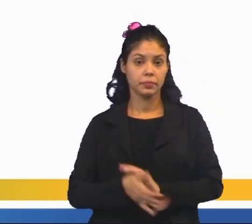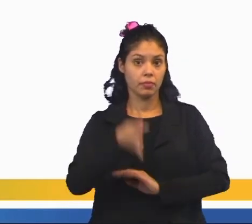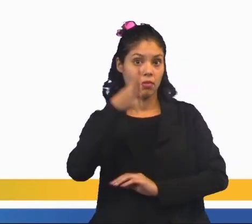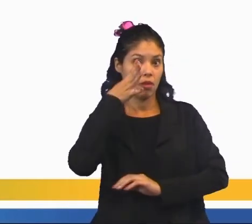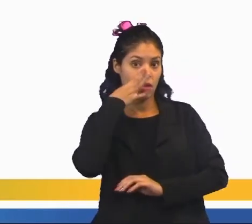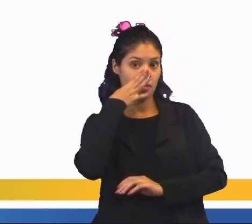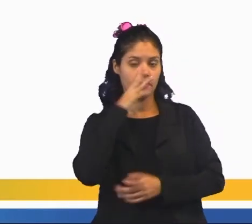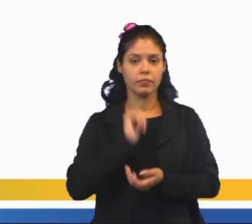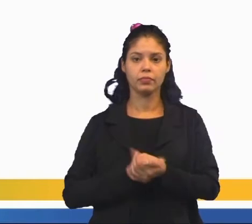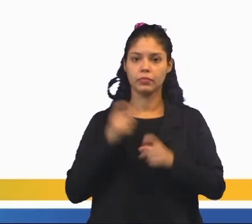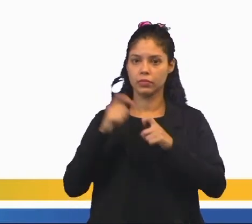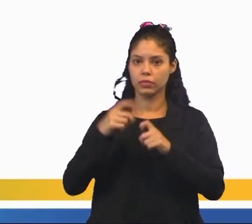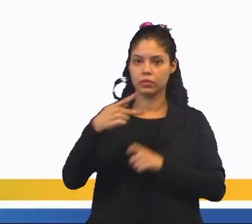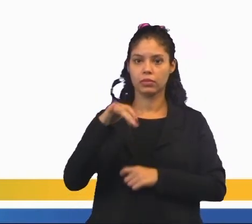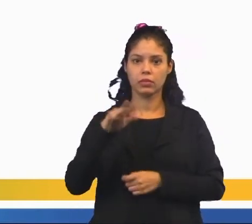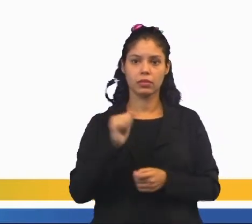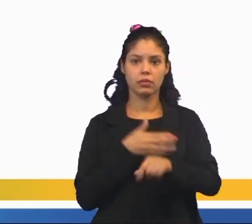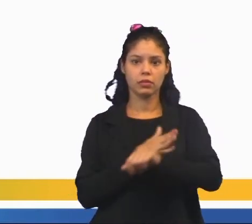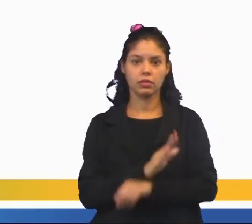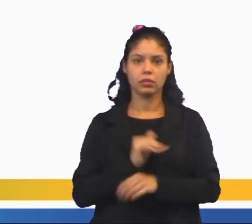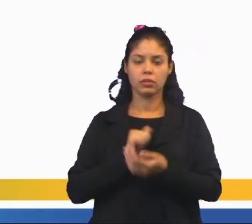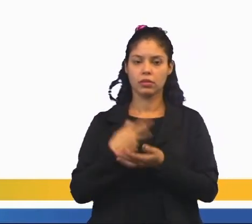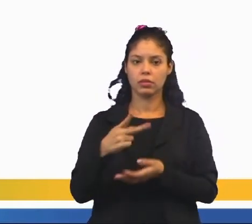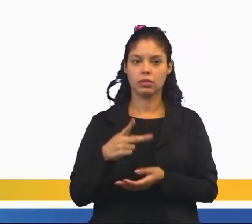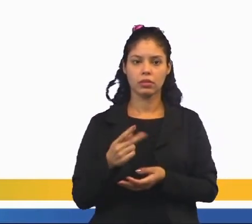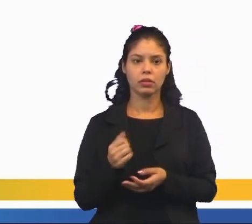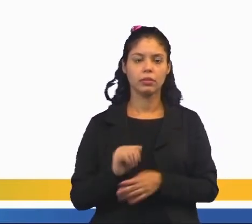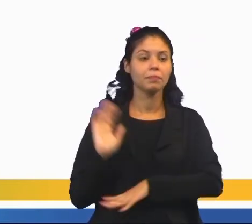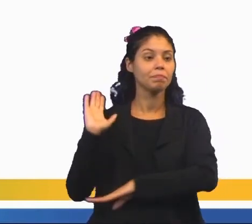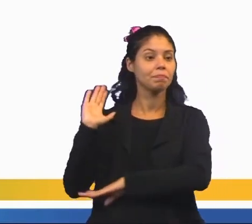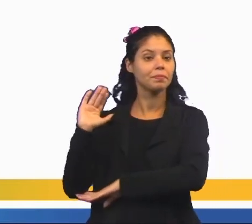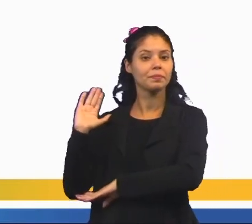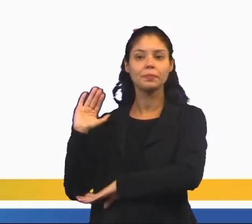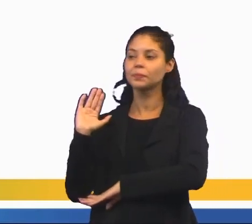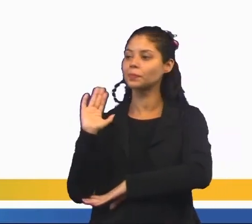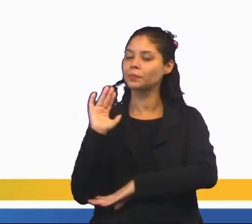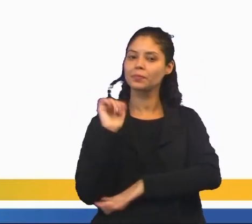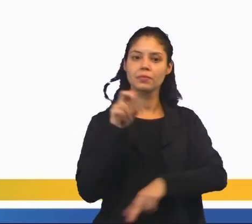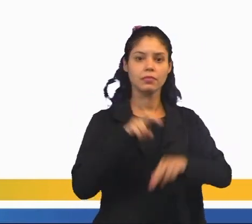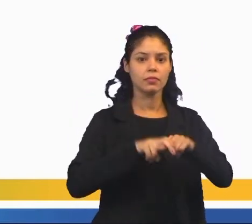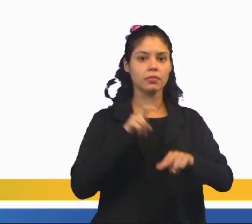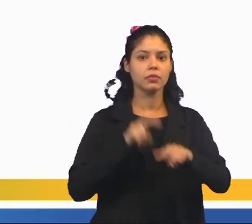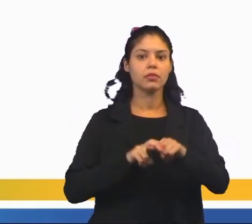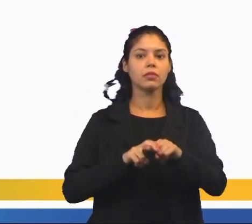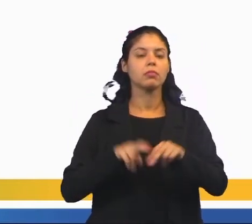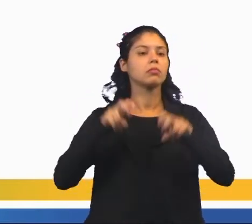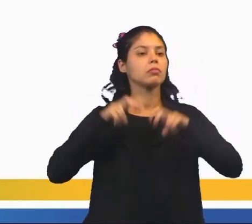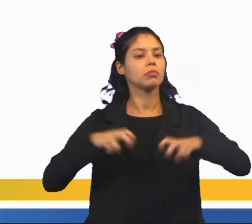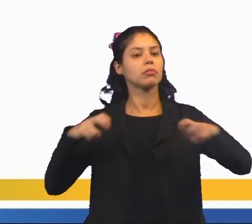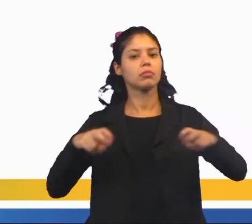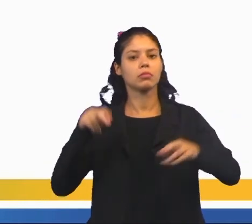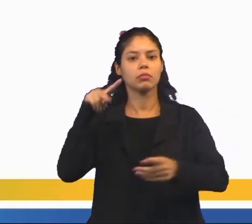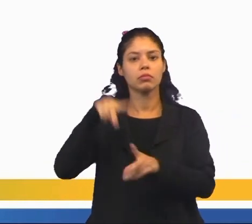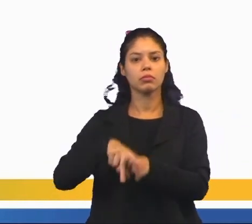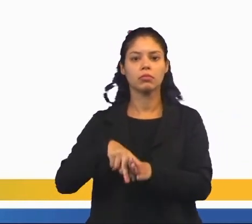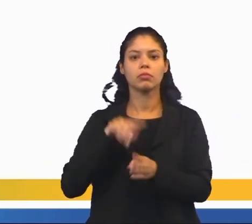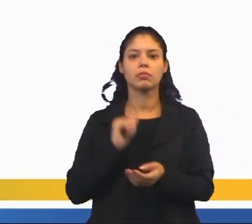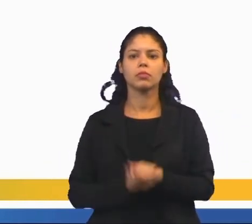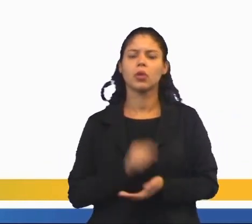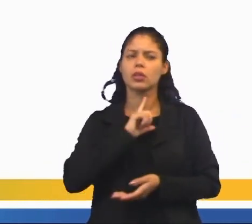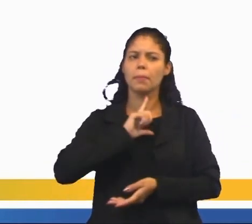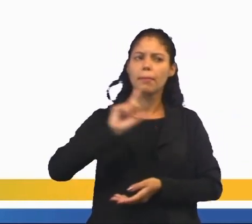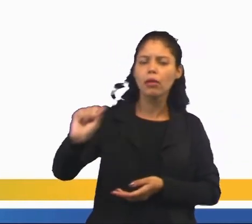Para sua surpresa, Dr. Pompeu passou por ele acenando, sentado em uma jardineira.